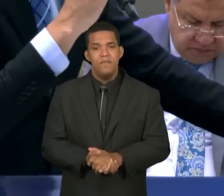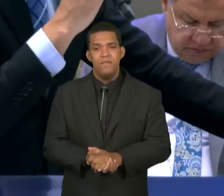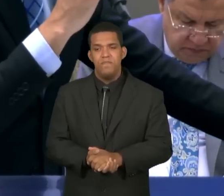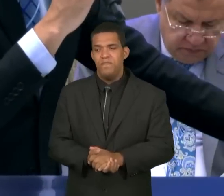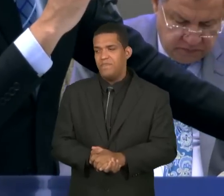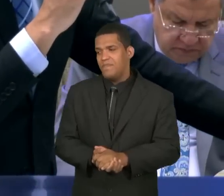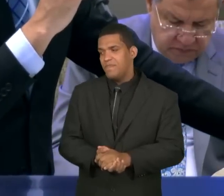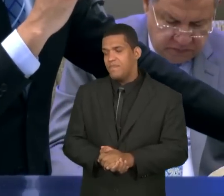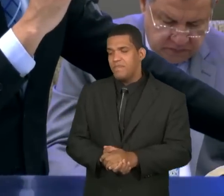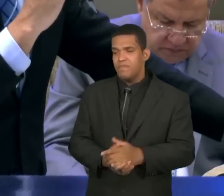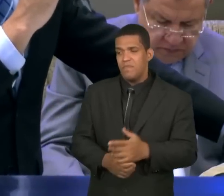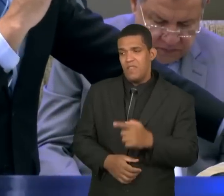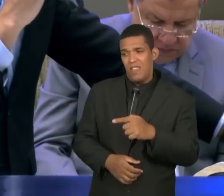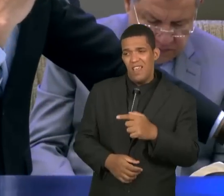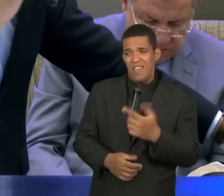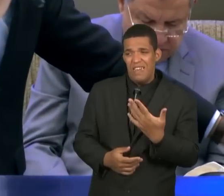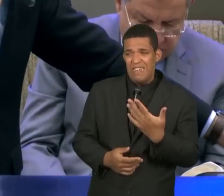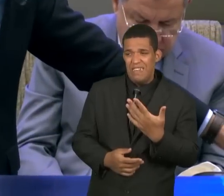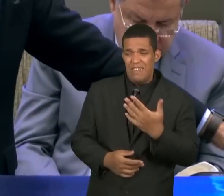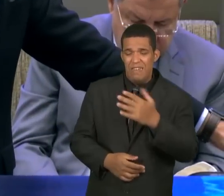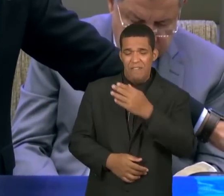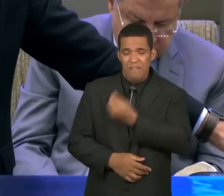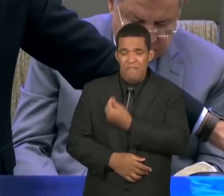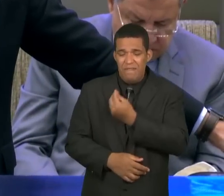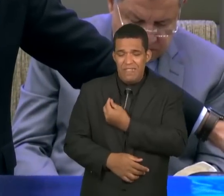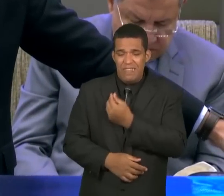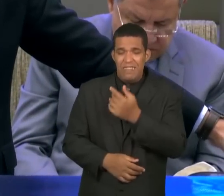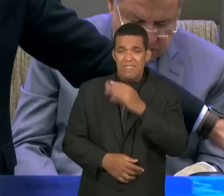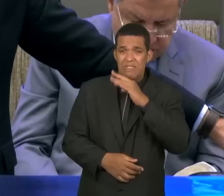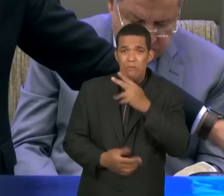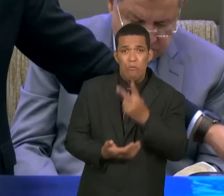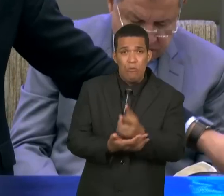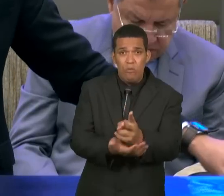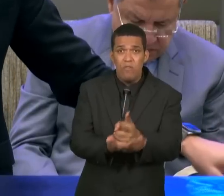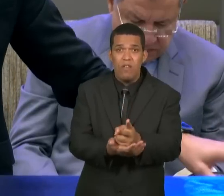disse não ele foi diferente